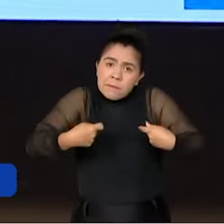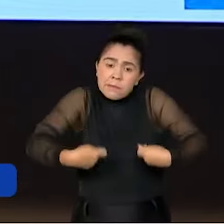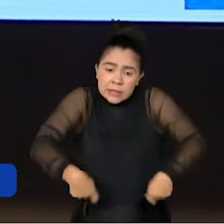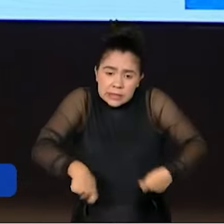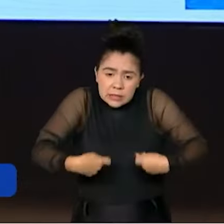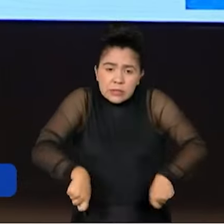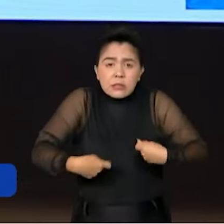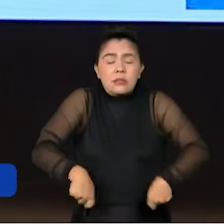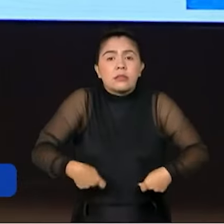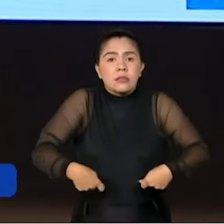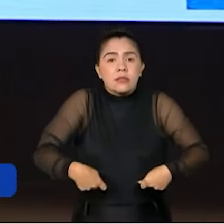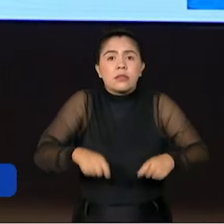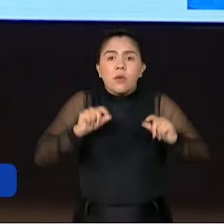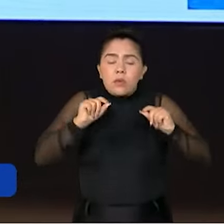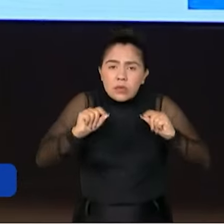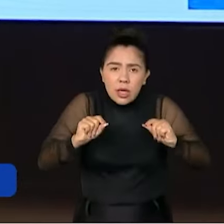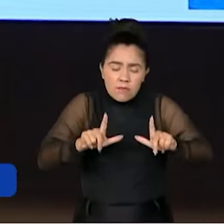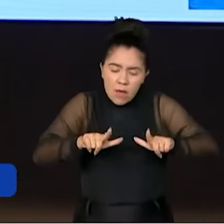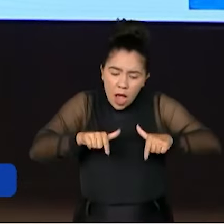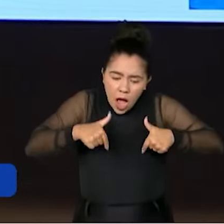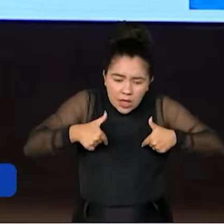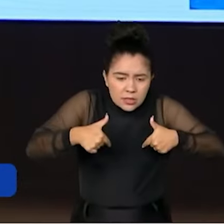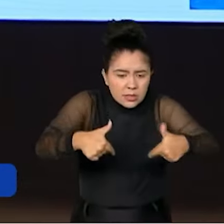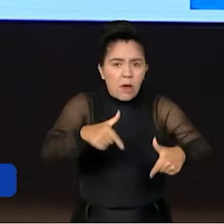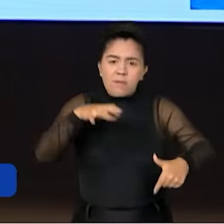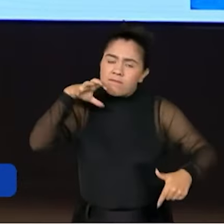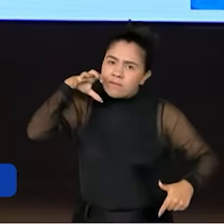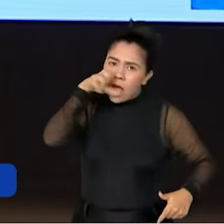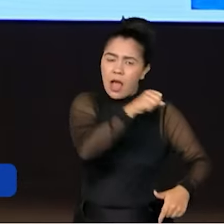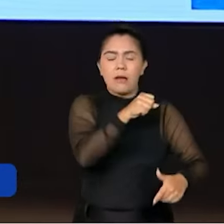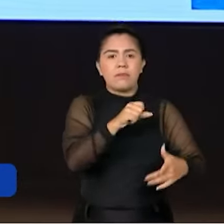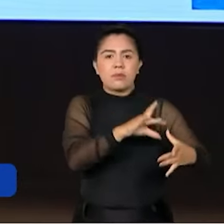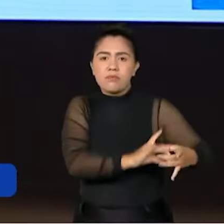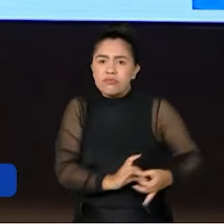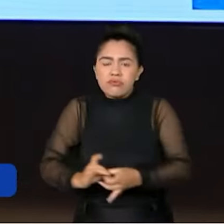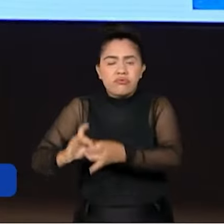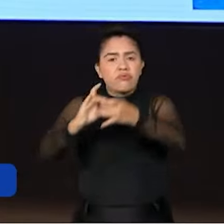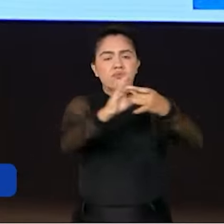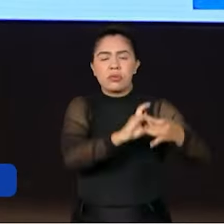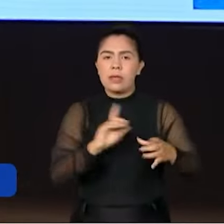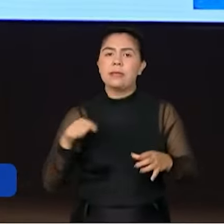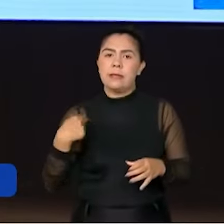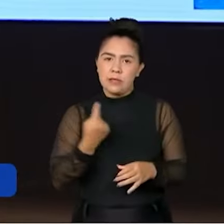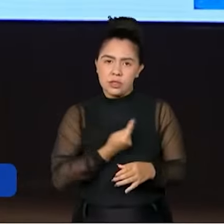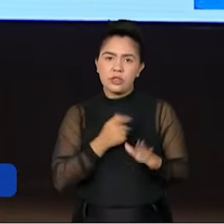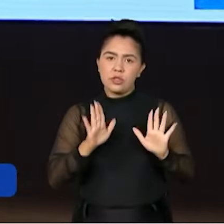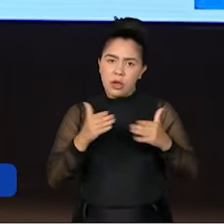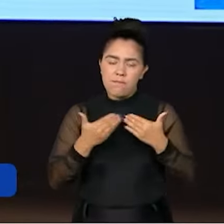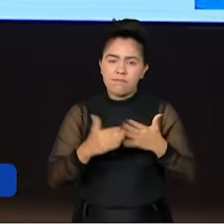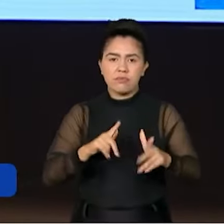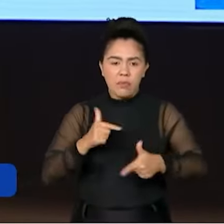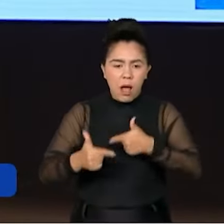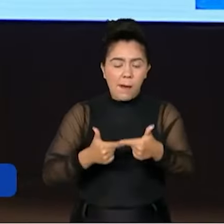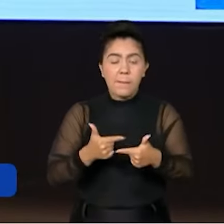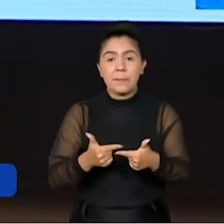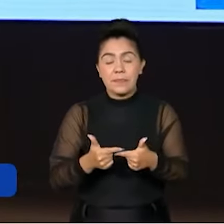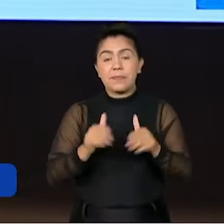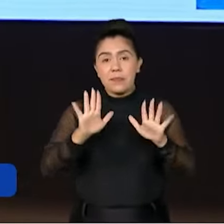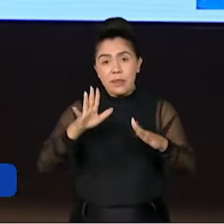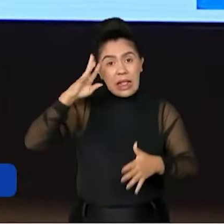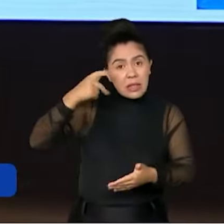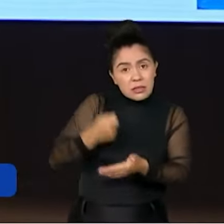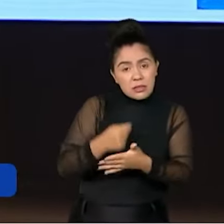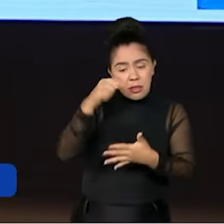haja uma ação coordenada o mais rápido possível e nós estamos trabalhando nessa direção. As medidas têm